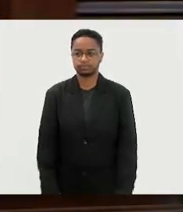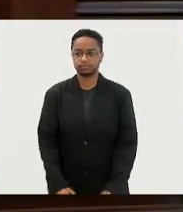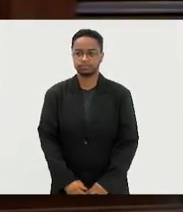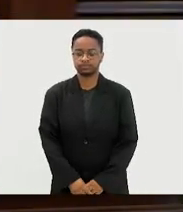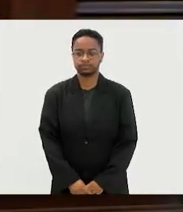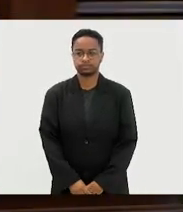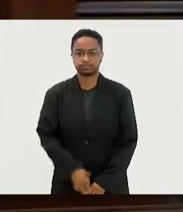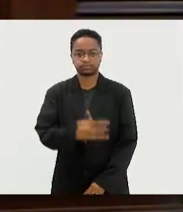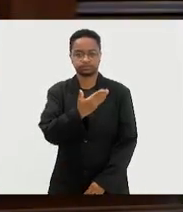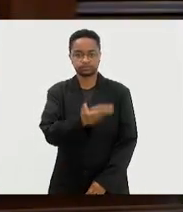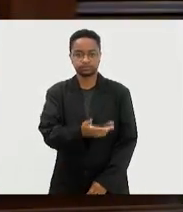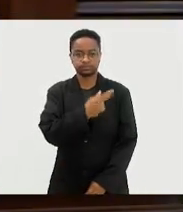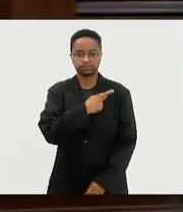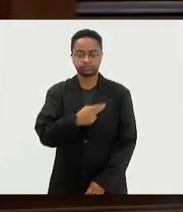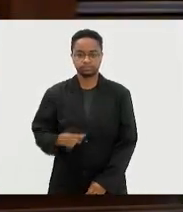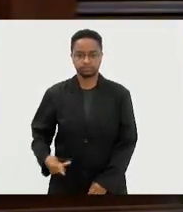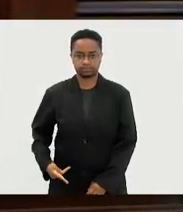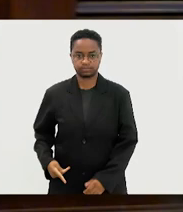presidente,